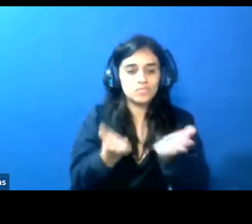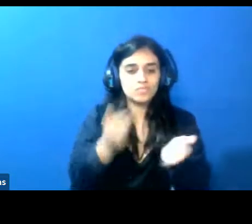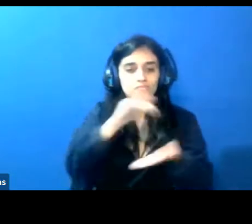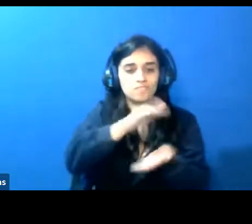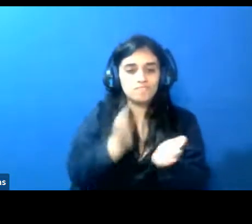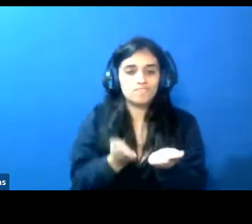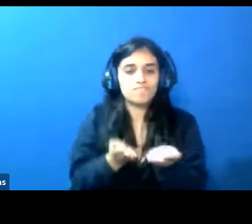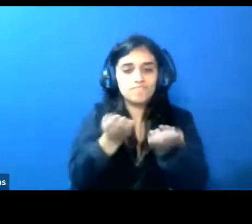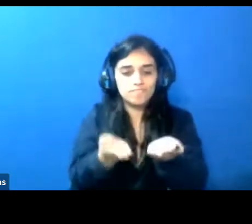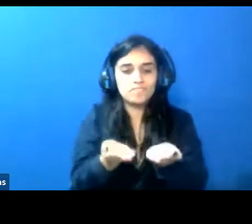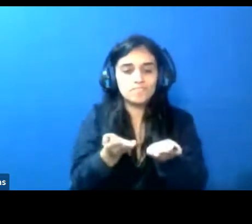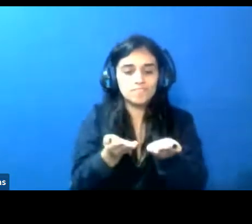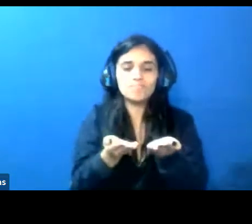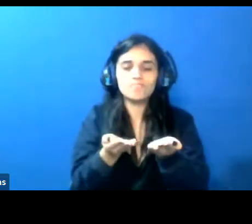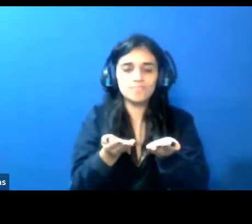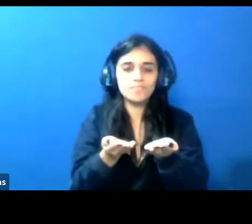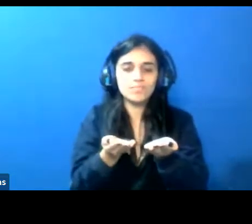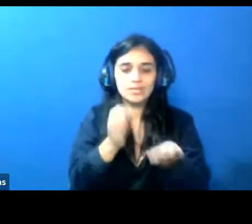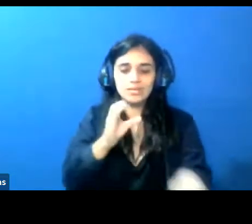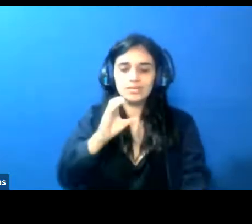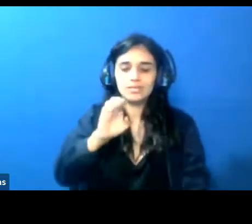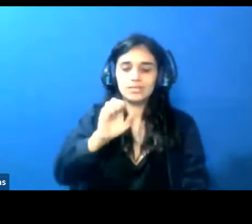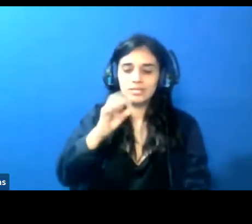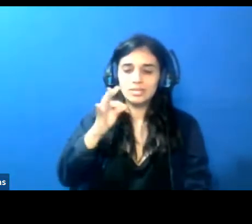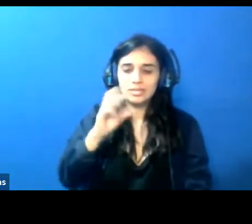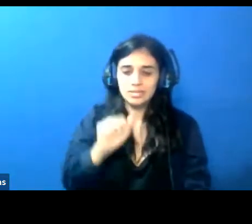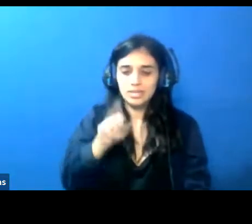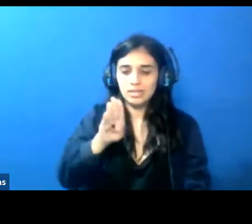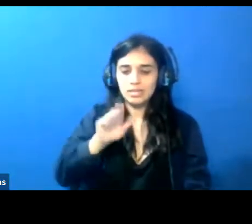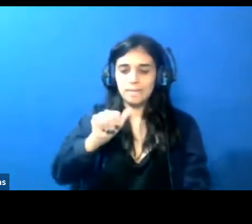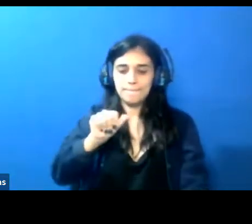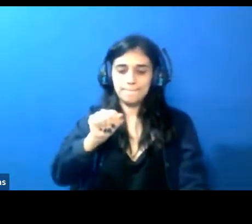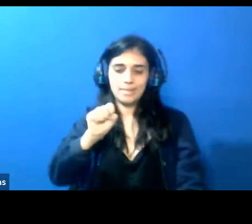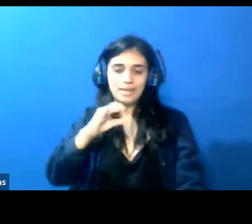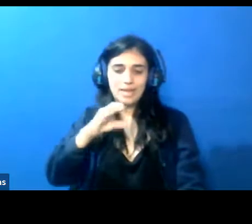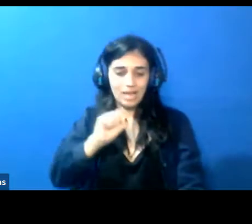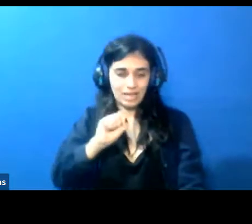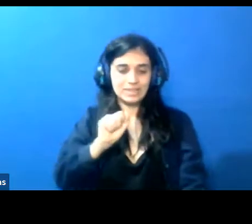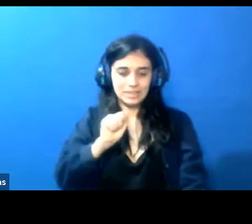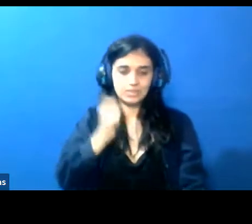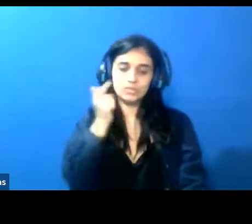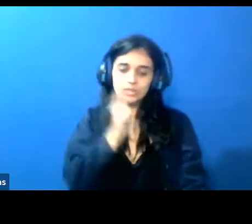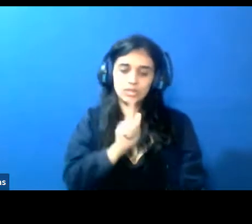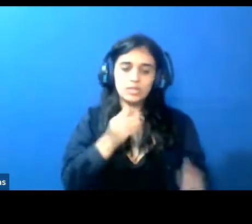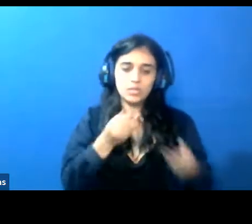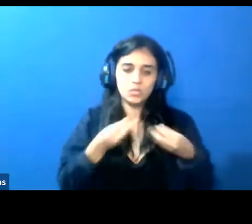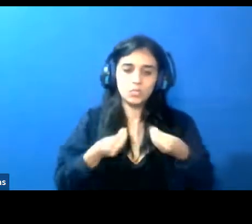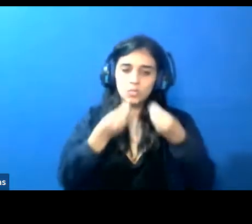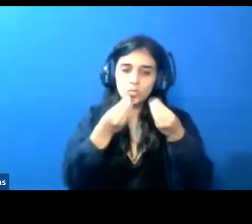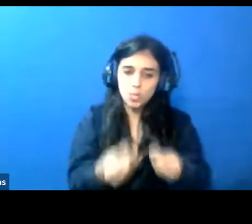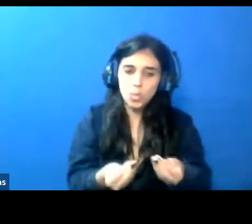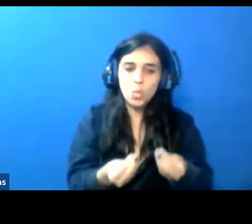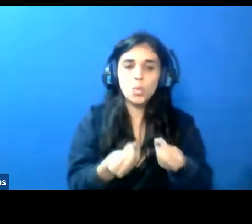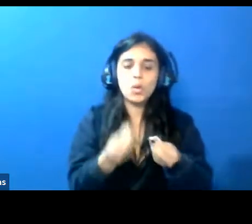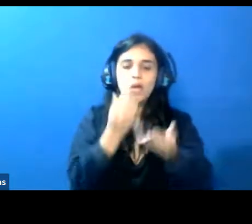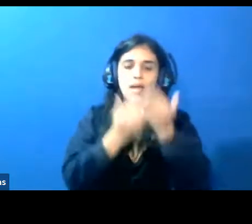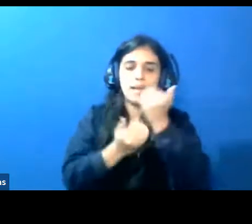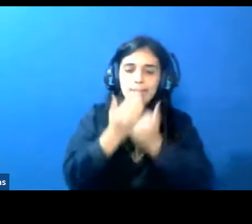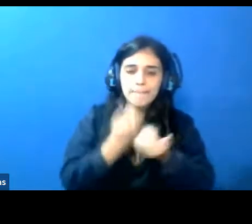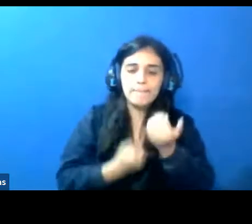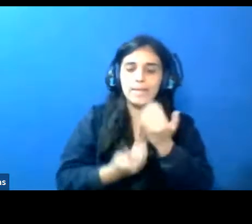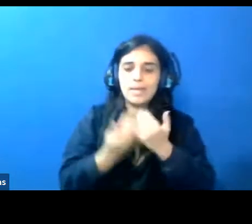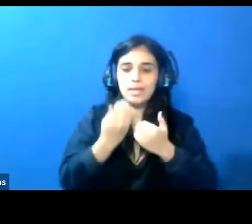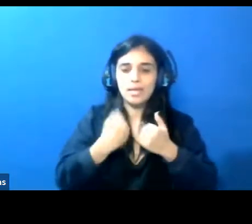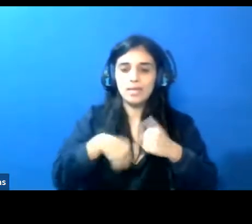movimento, enfim, em si, em todo o Brasil, a gente conseguiu fazer muita doação de alimentos, muita doação